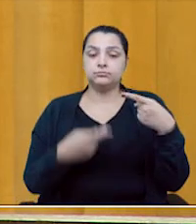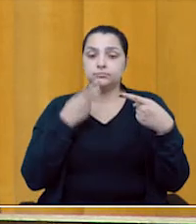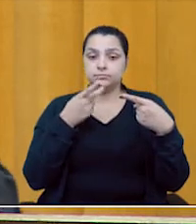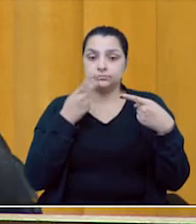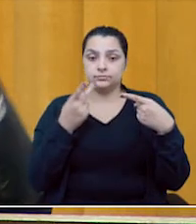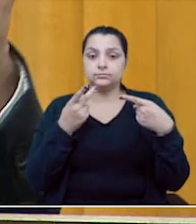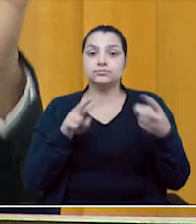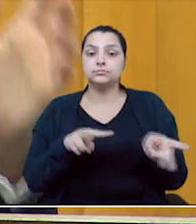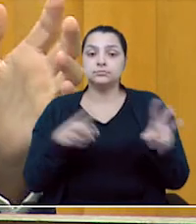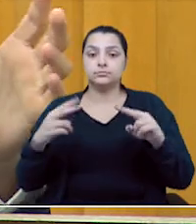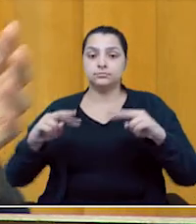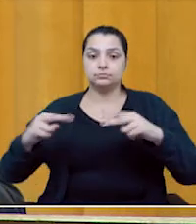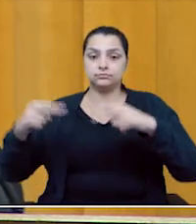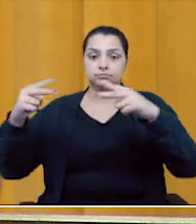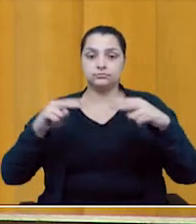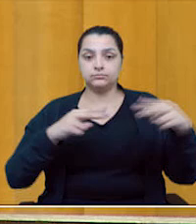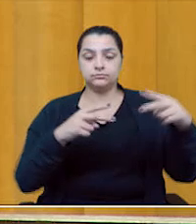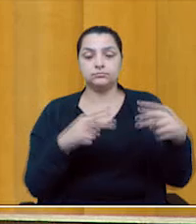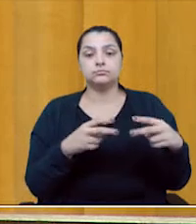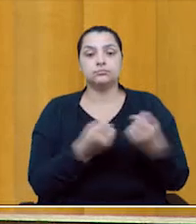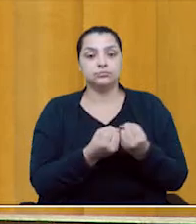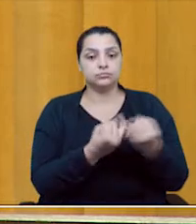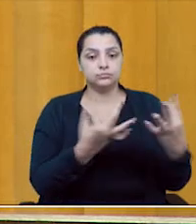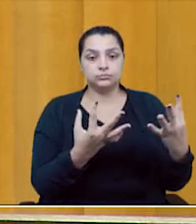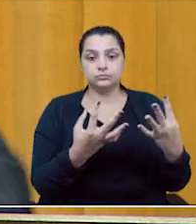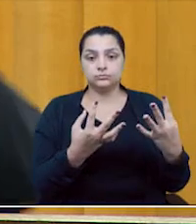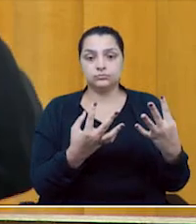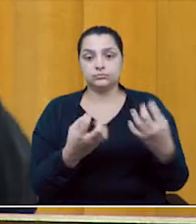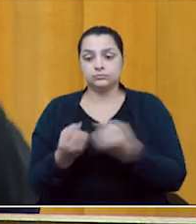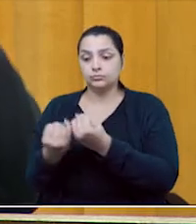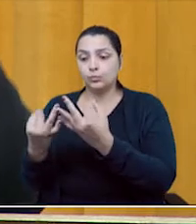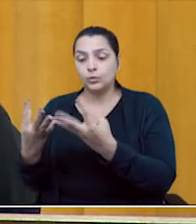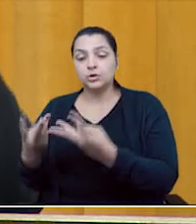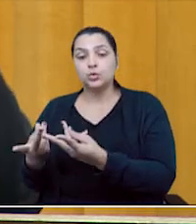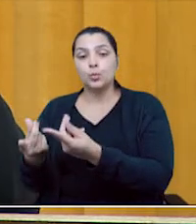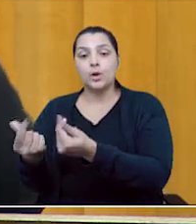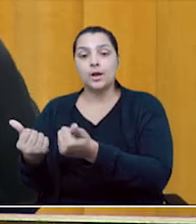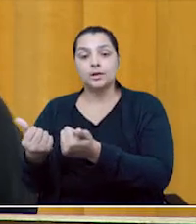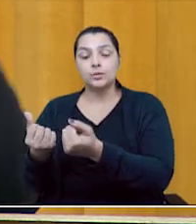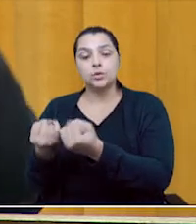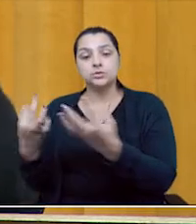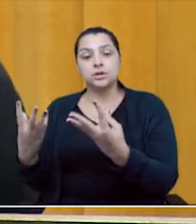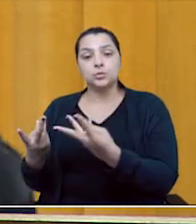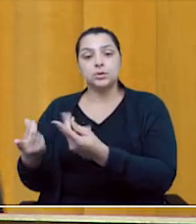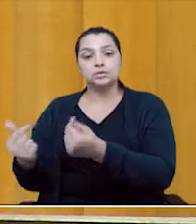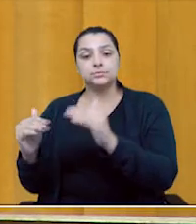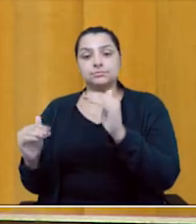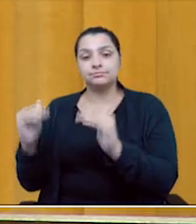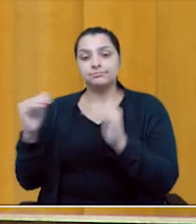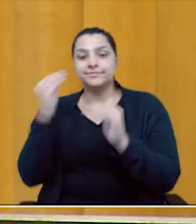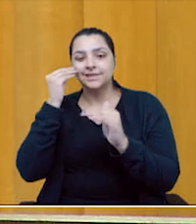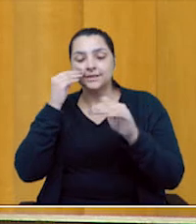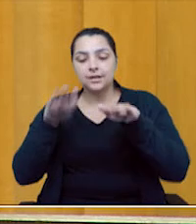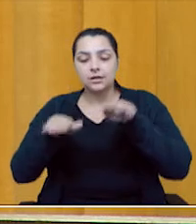progressiva do paradigma quanti para o quanti-quali em algum tipo de equalização de carga de